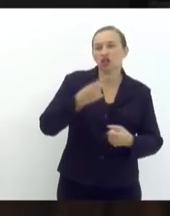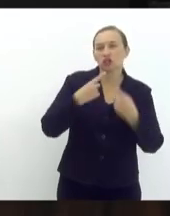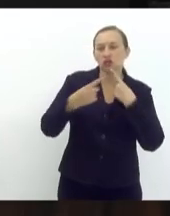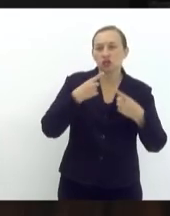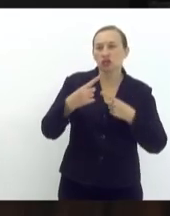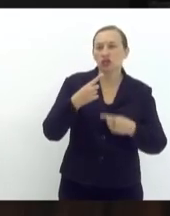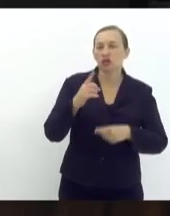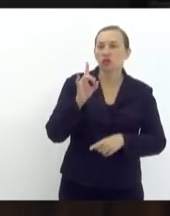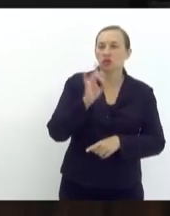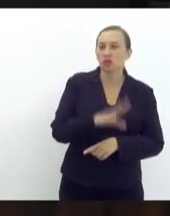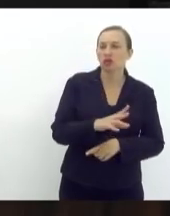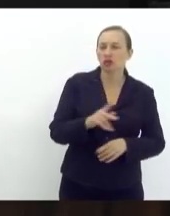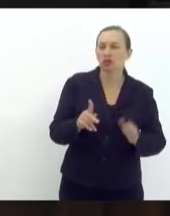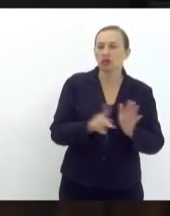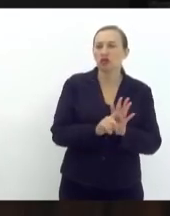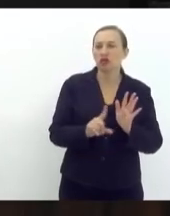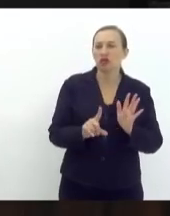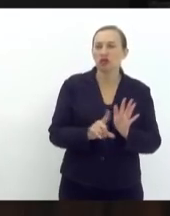projeto